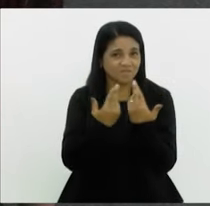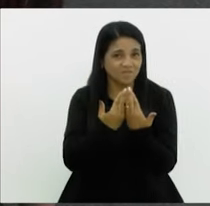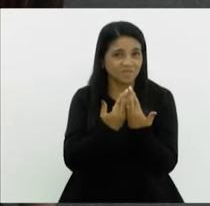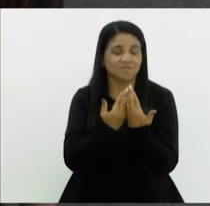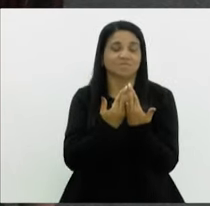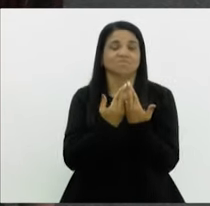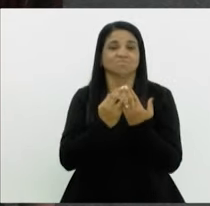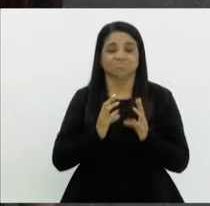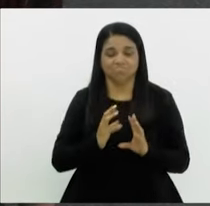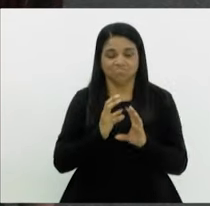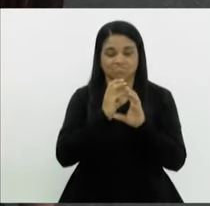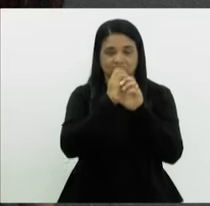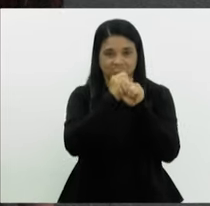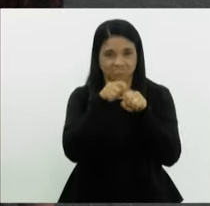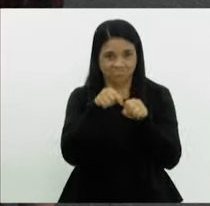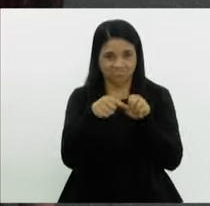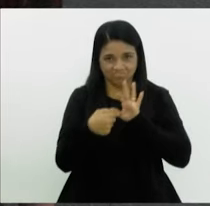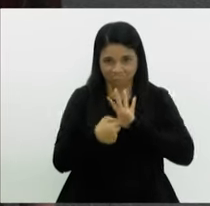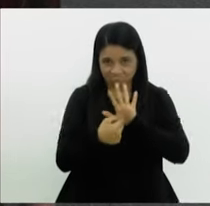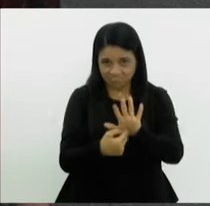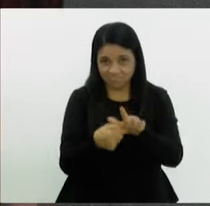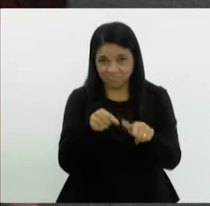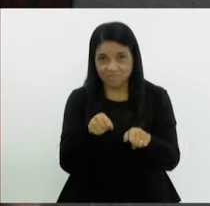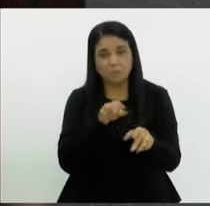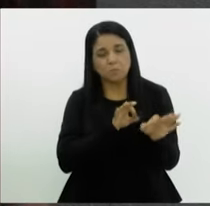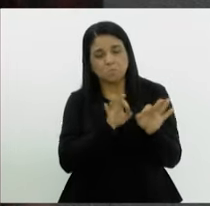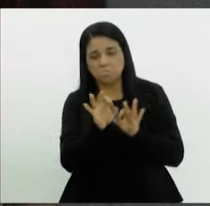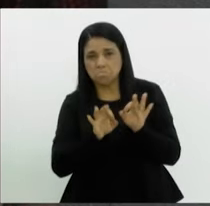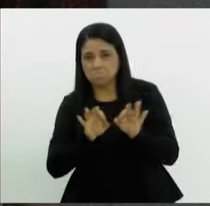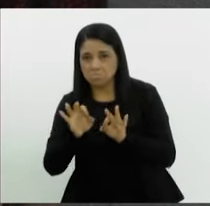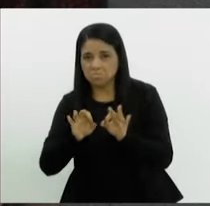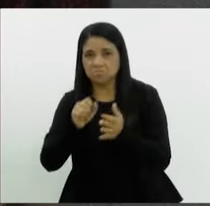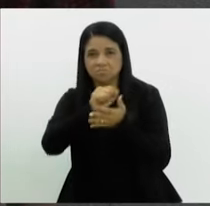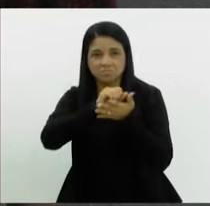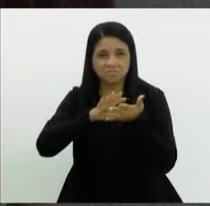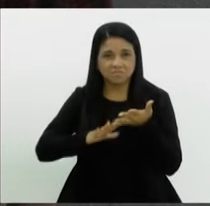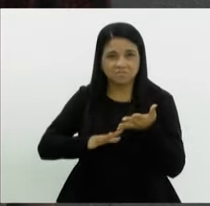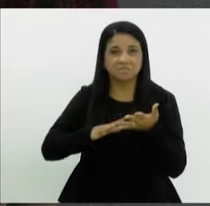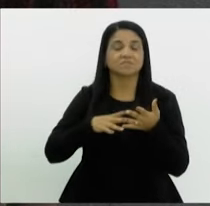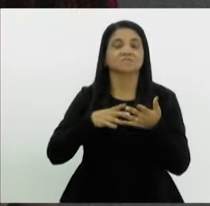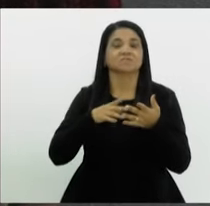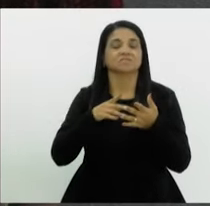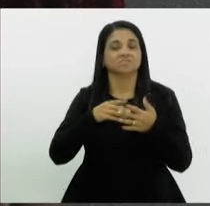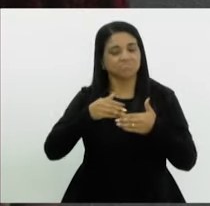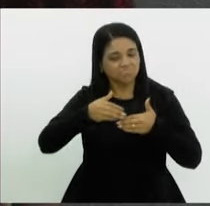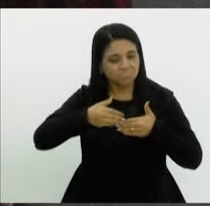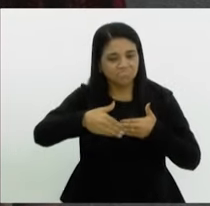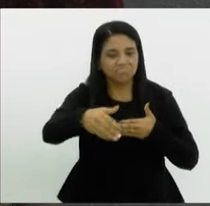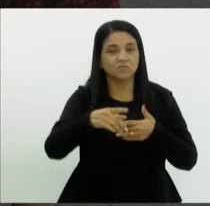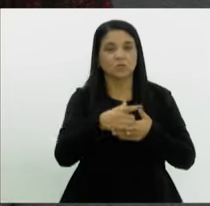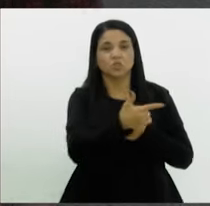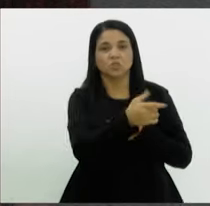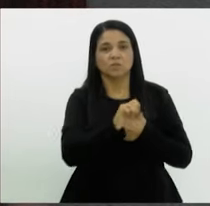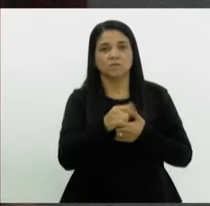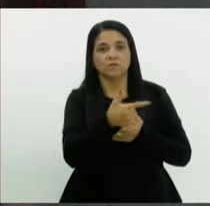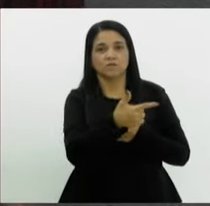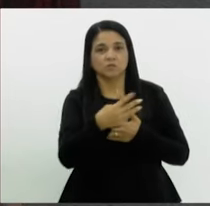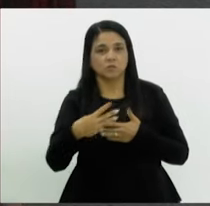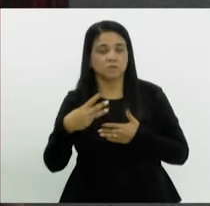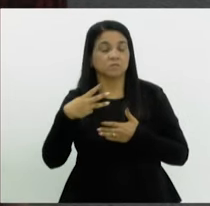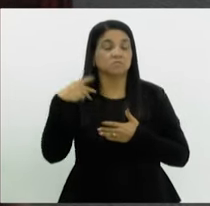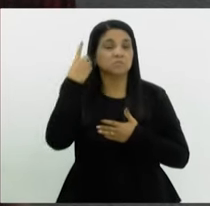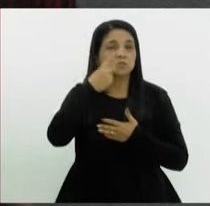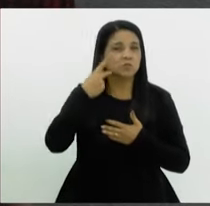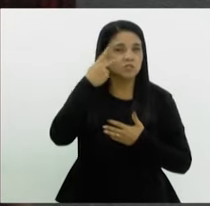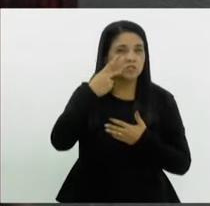Contas e também de planejamento das atividades que vão realizar nesse ano, as políticas públicas